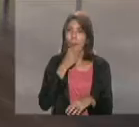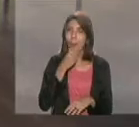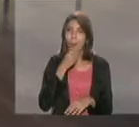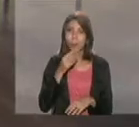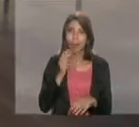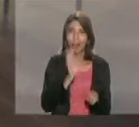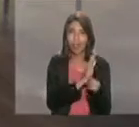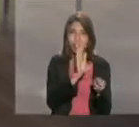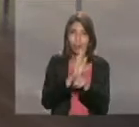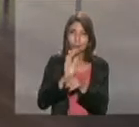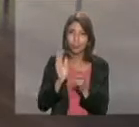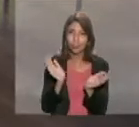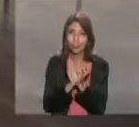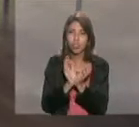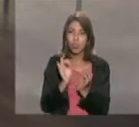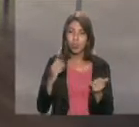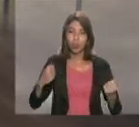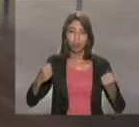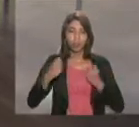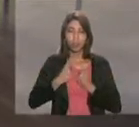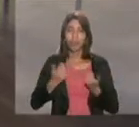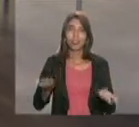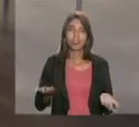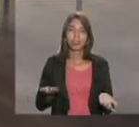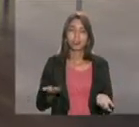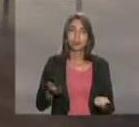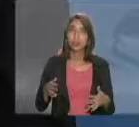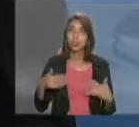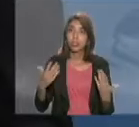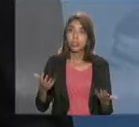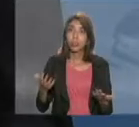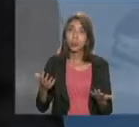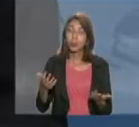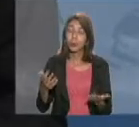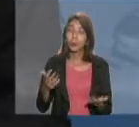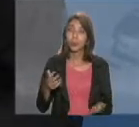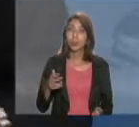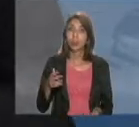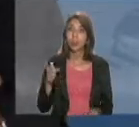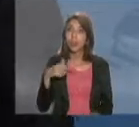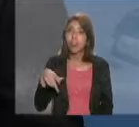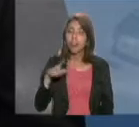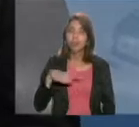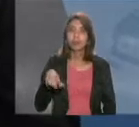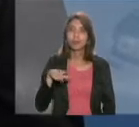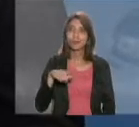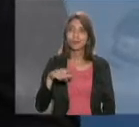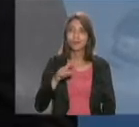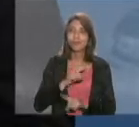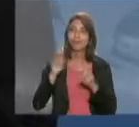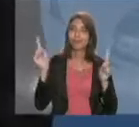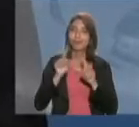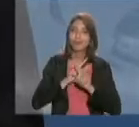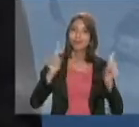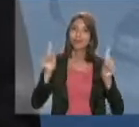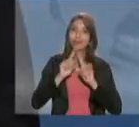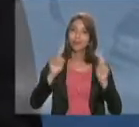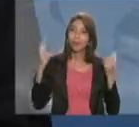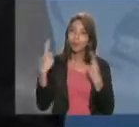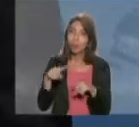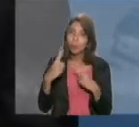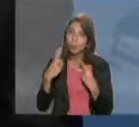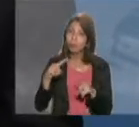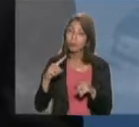ternos cortados. É isso mesmo. Então, aí de tanto eles levarem críticas,